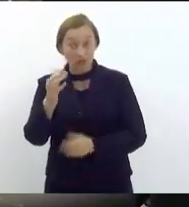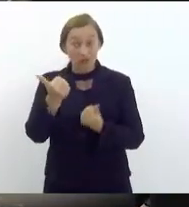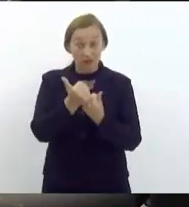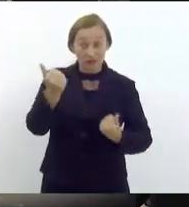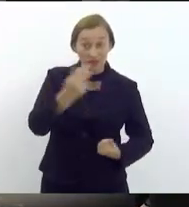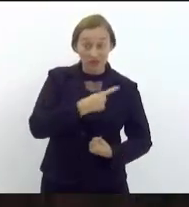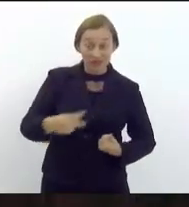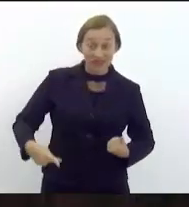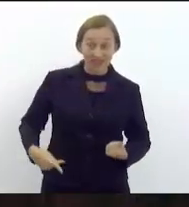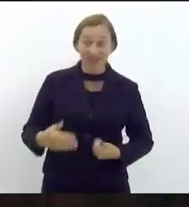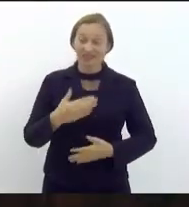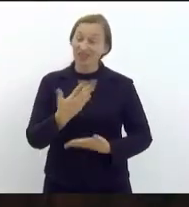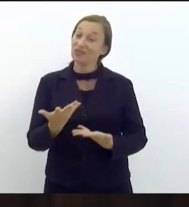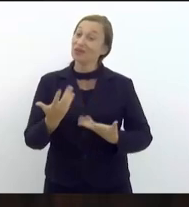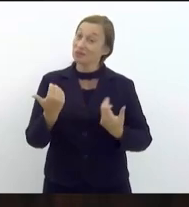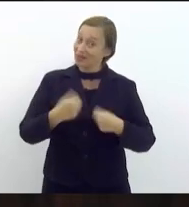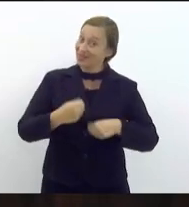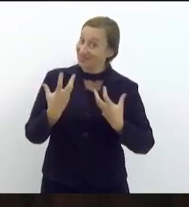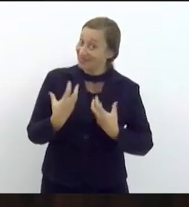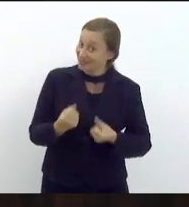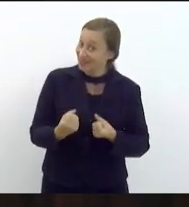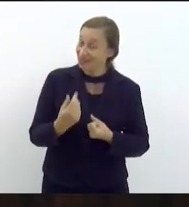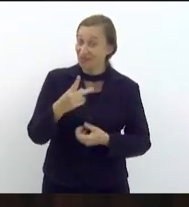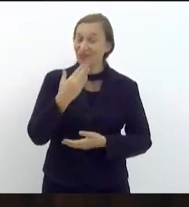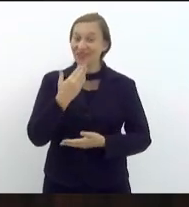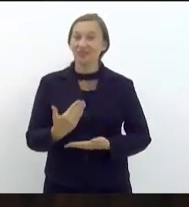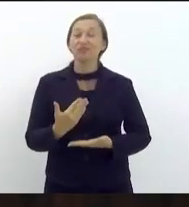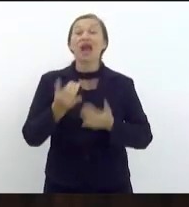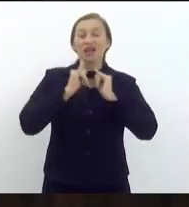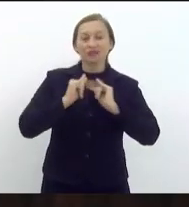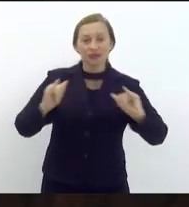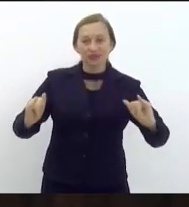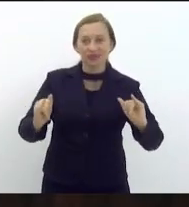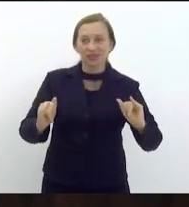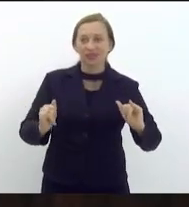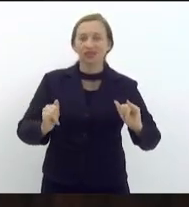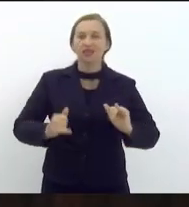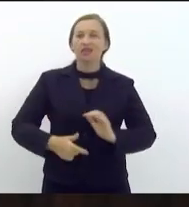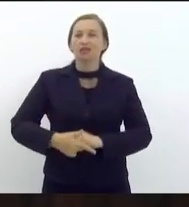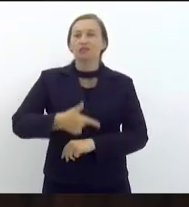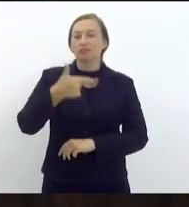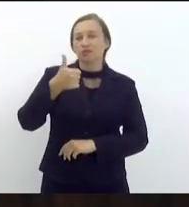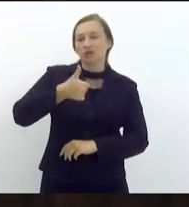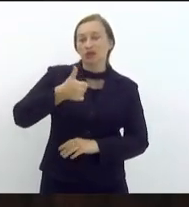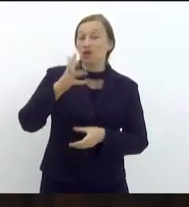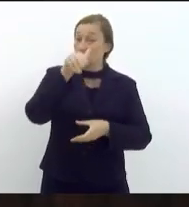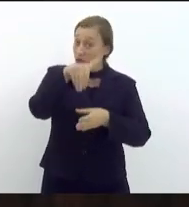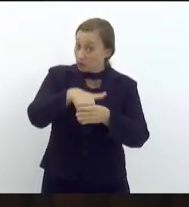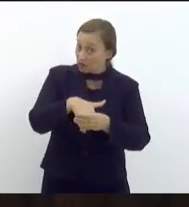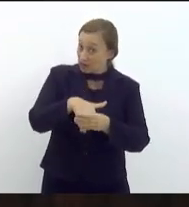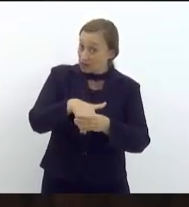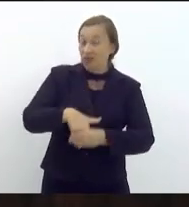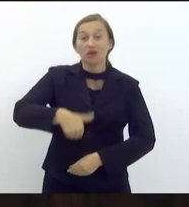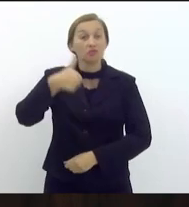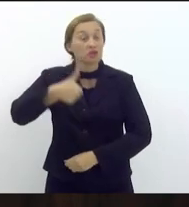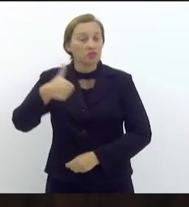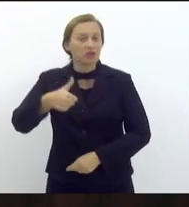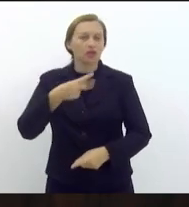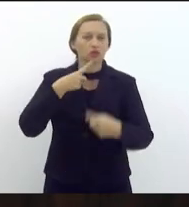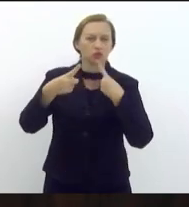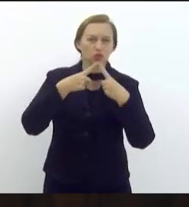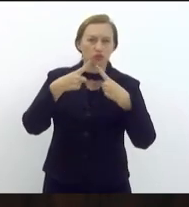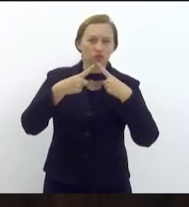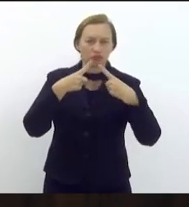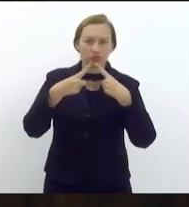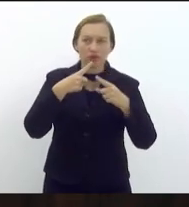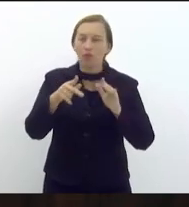eu tô roubado anuncio entre a mitação ordinária em votação em primeira discussão